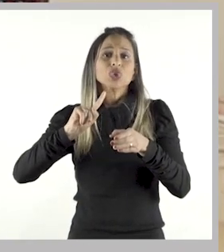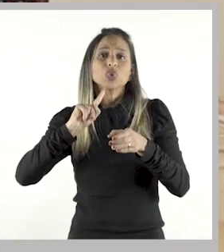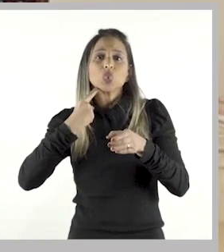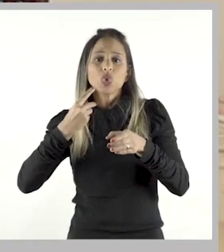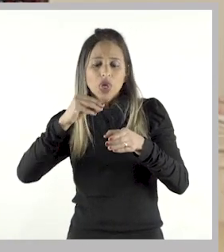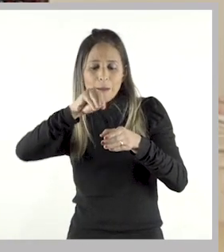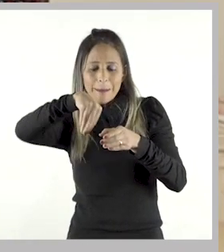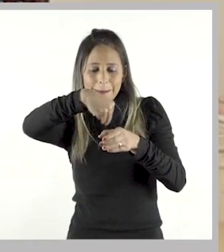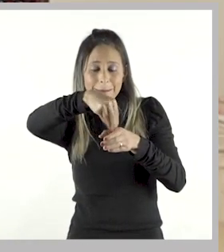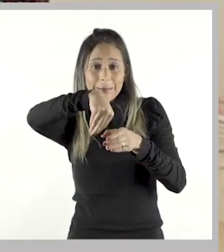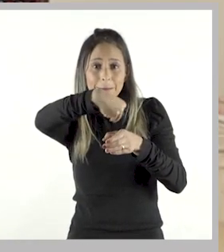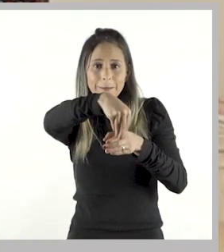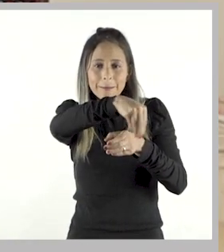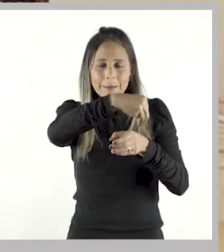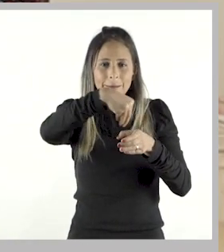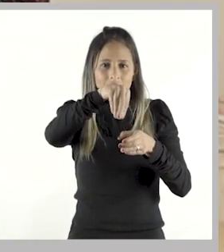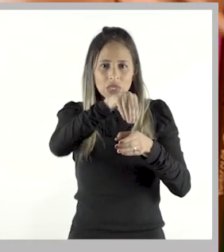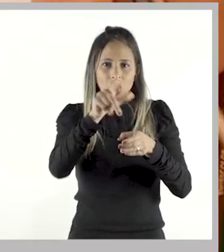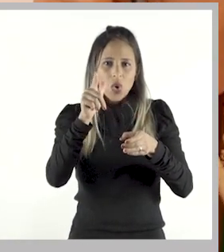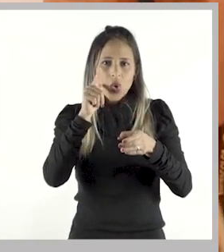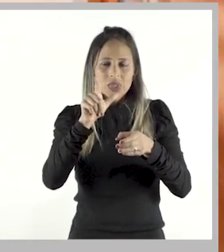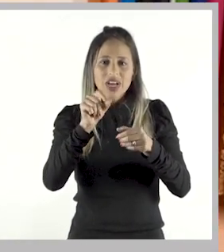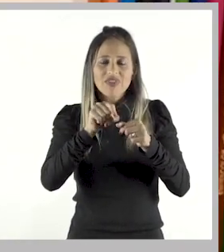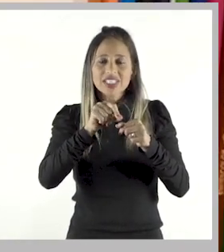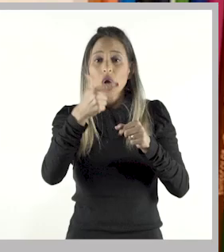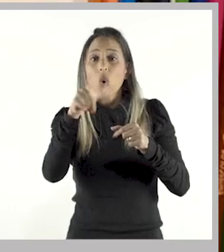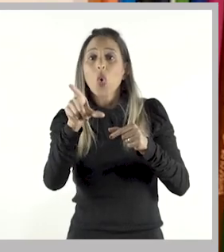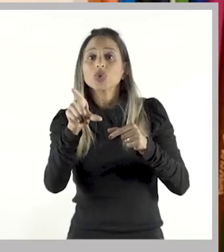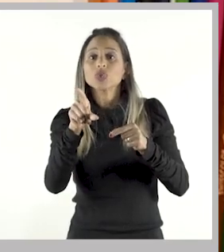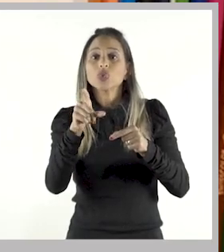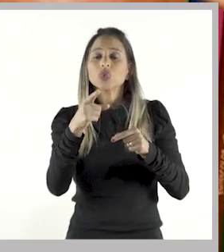para conseguir diferentes tonalidades também.